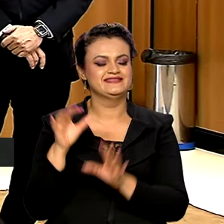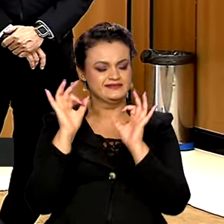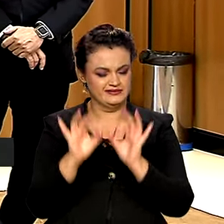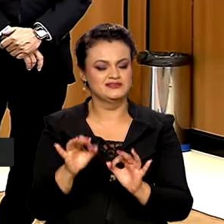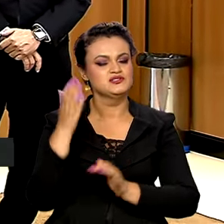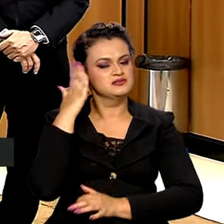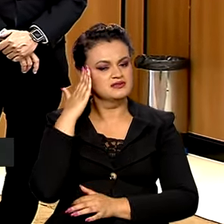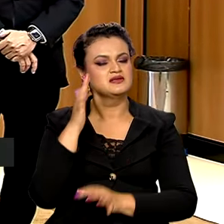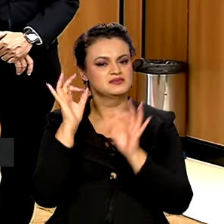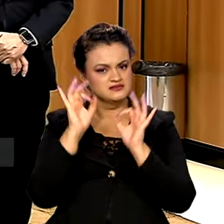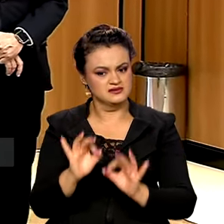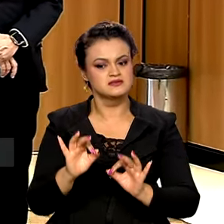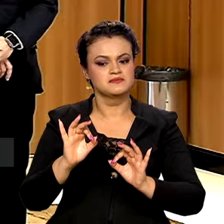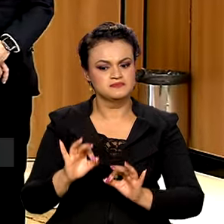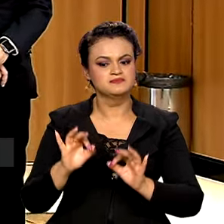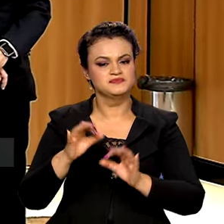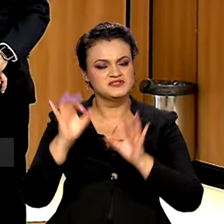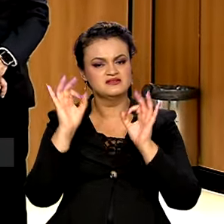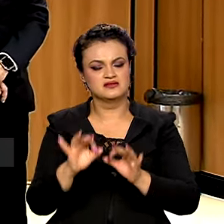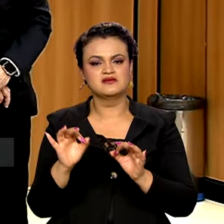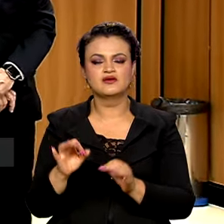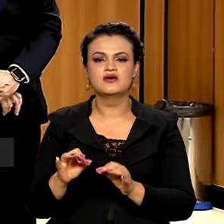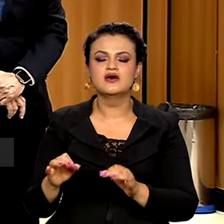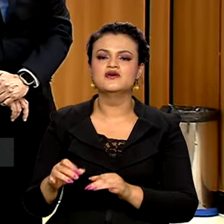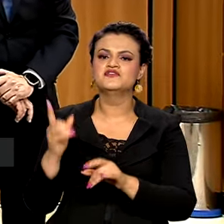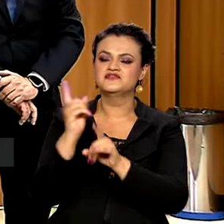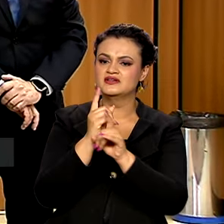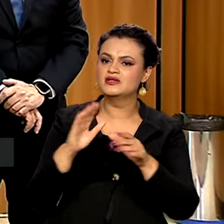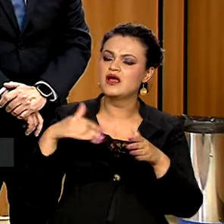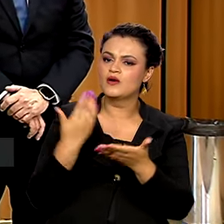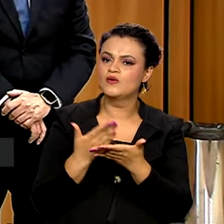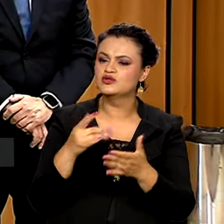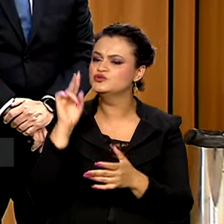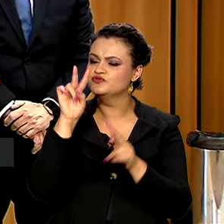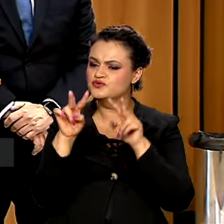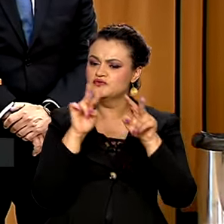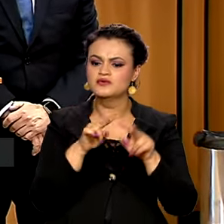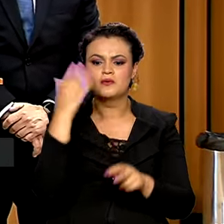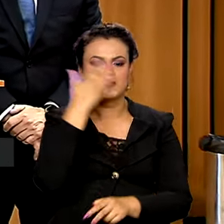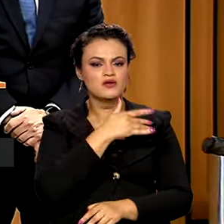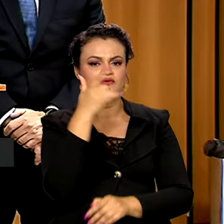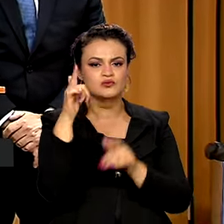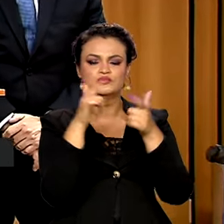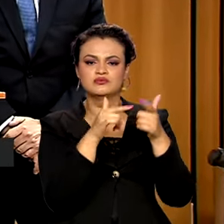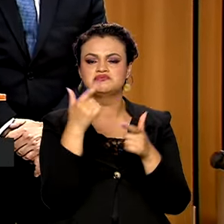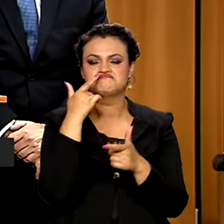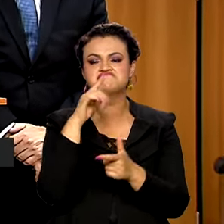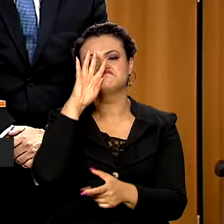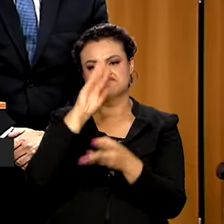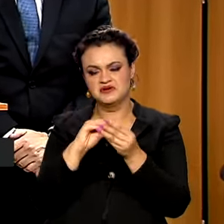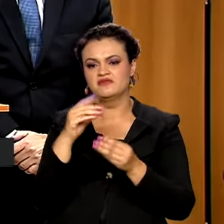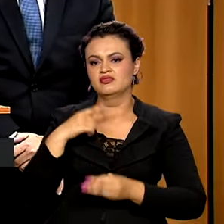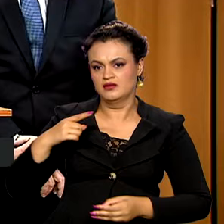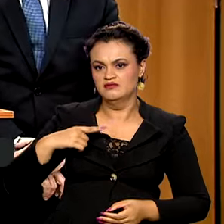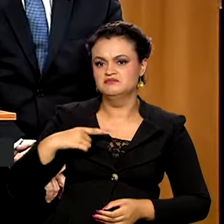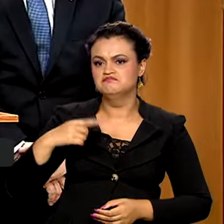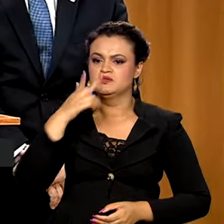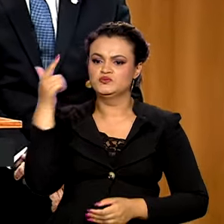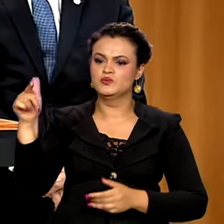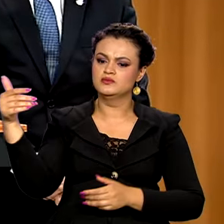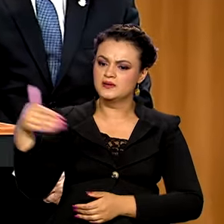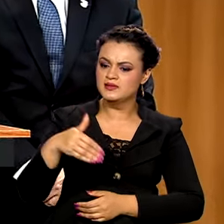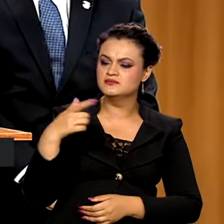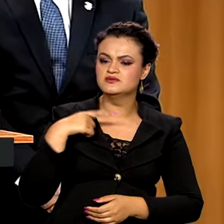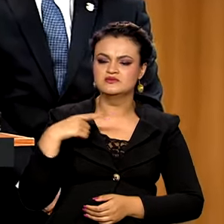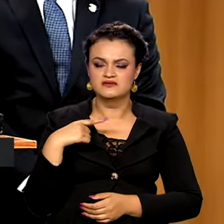indiscutível. Os fatos até agora revelados e as novas provas colhidas indicam isto, indicam